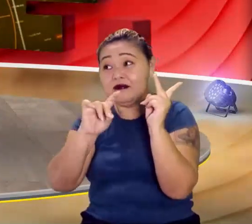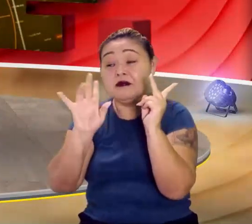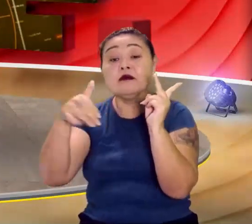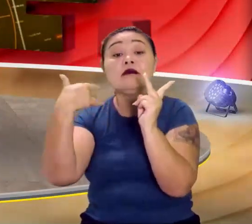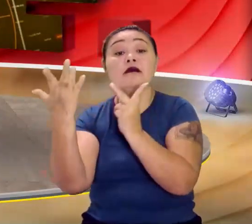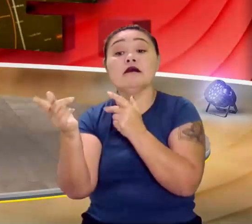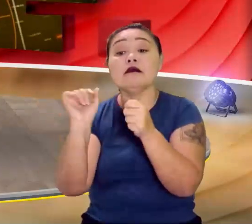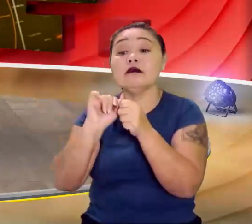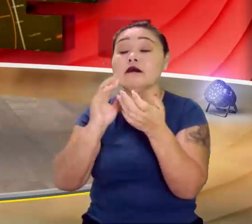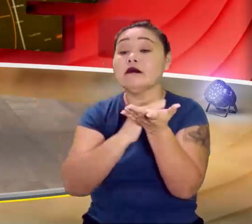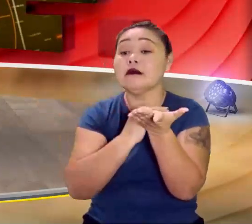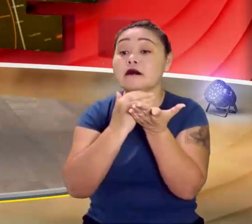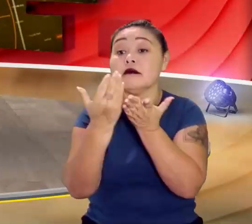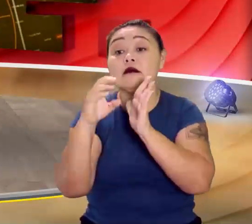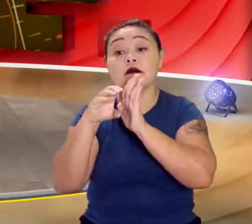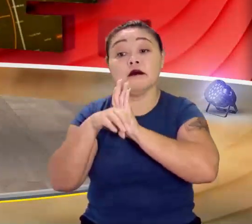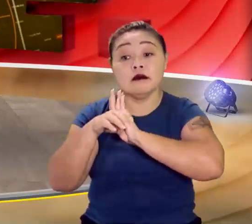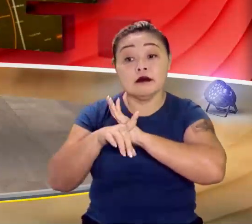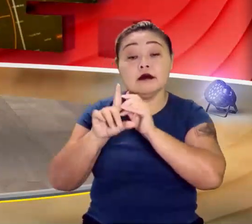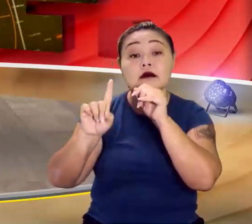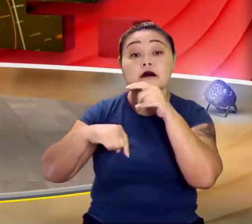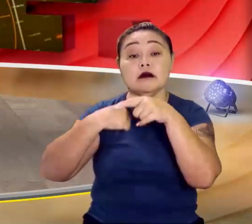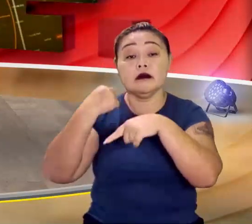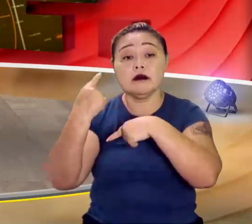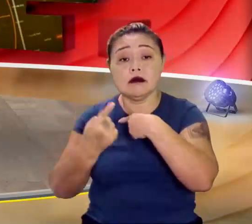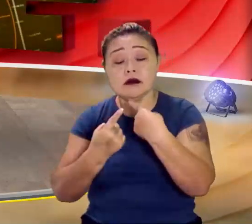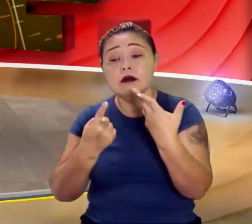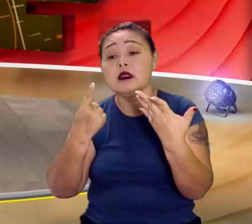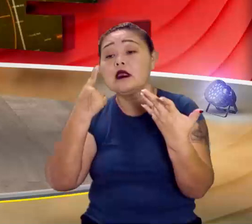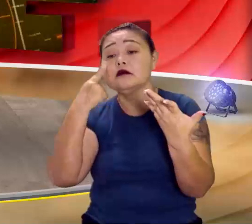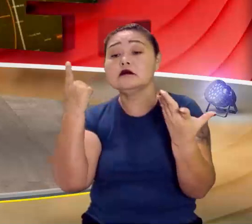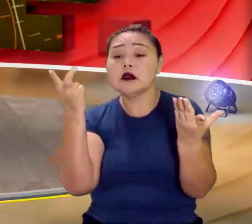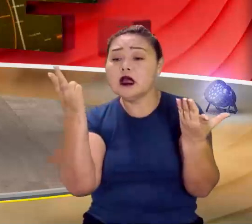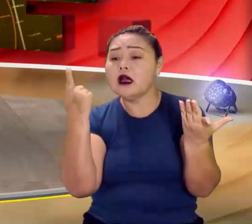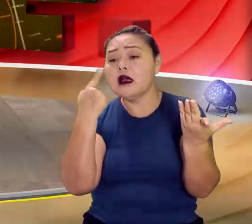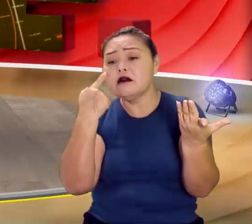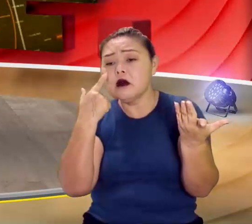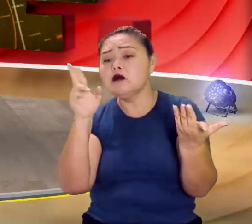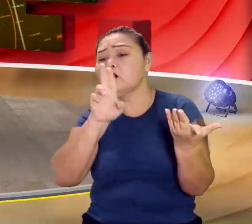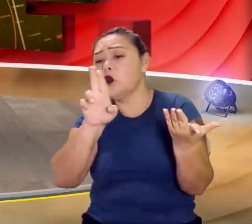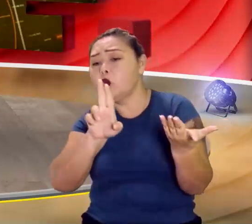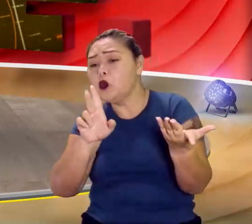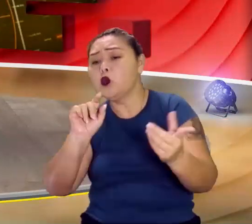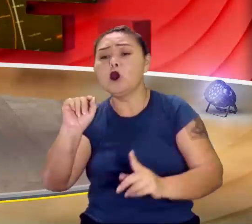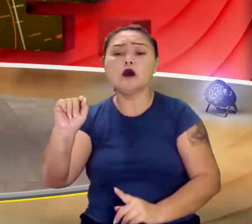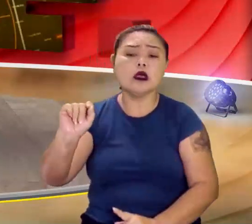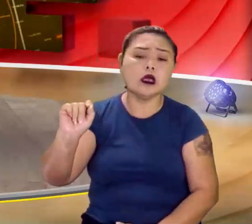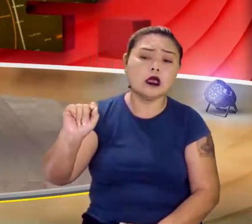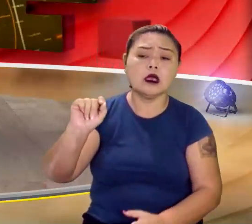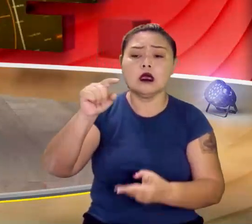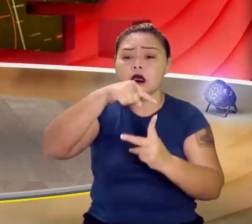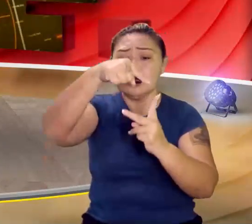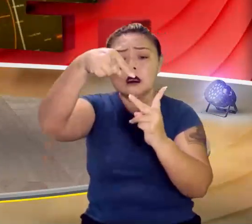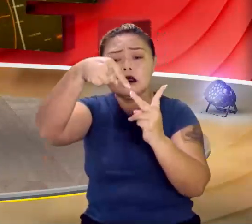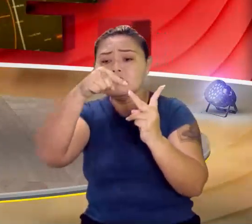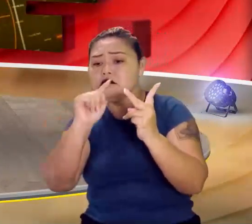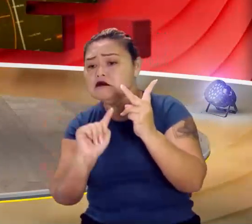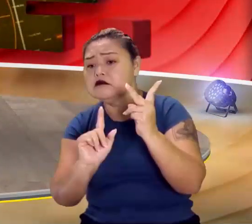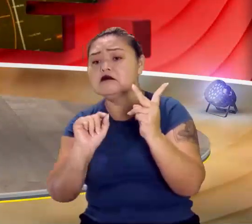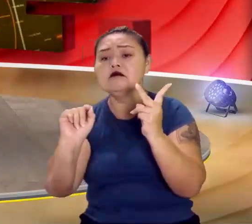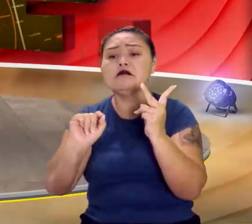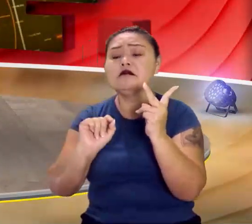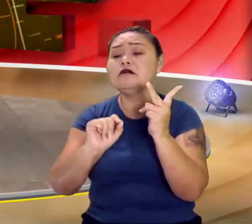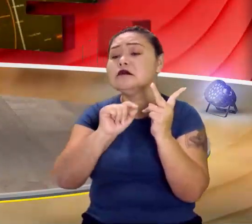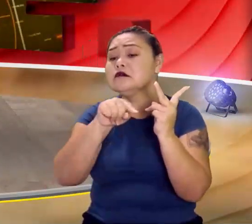sempre começa conceituando, né? A gente vai ver os nomezinhos aí, né? O que é índice, o que é radical, o que